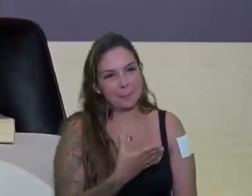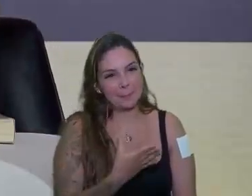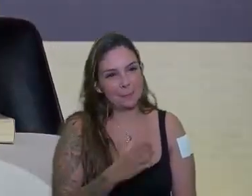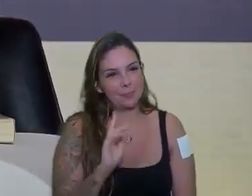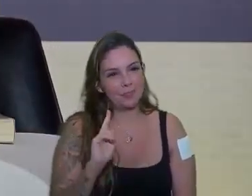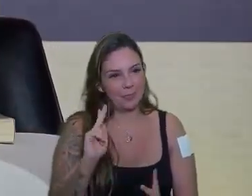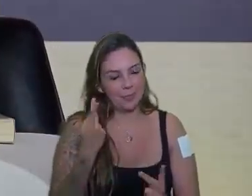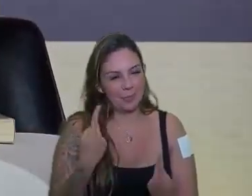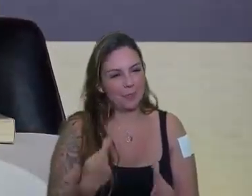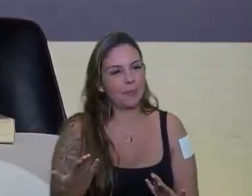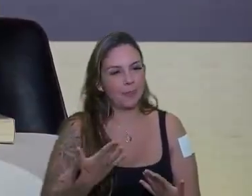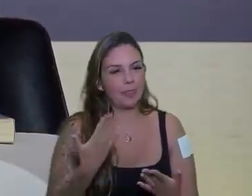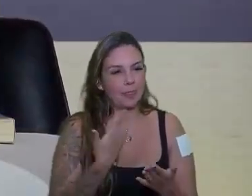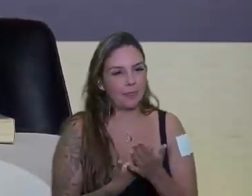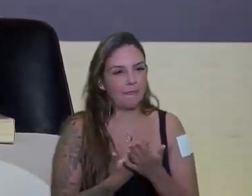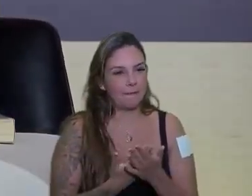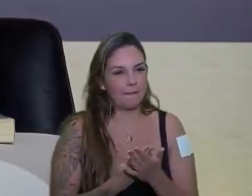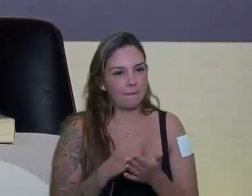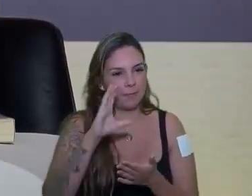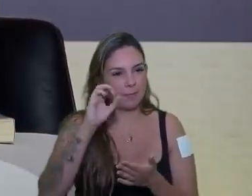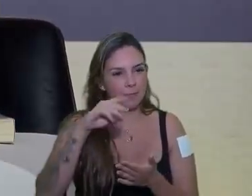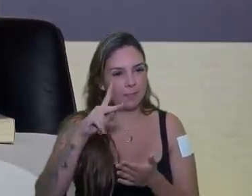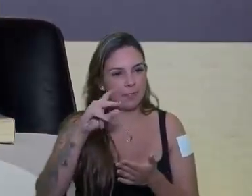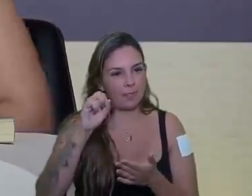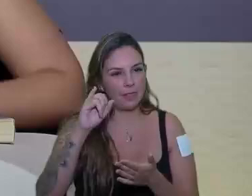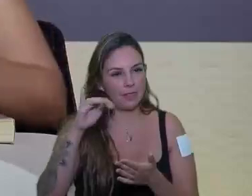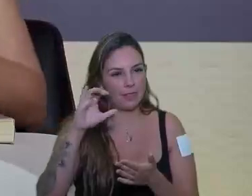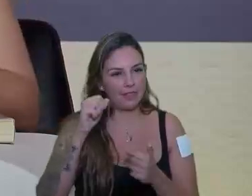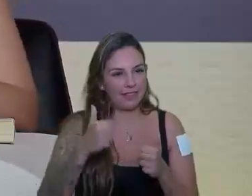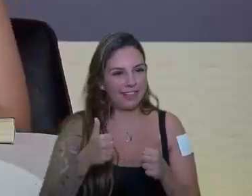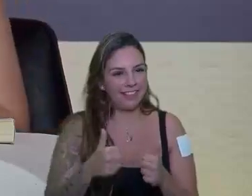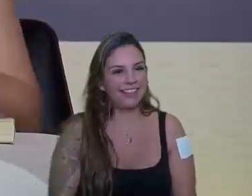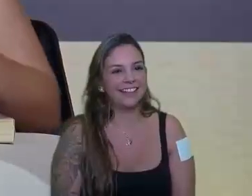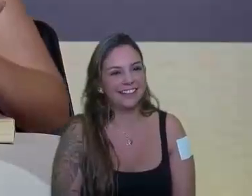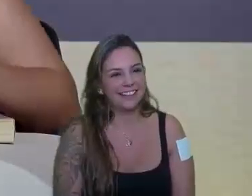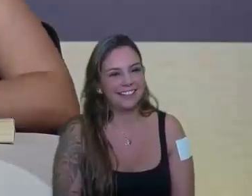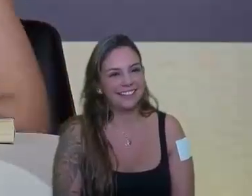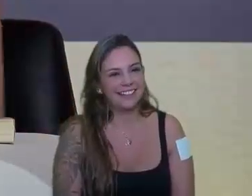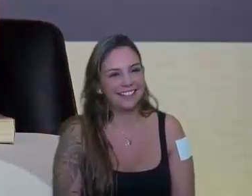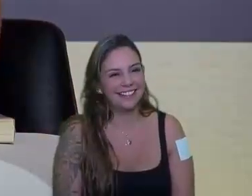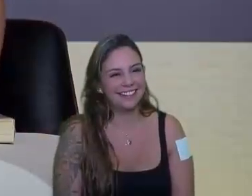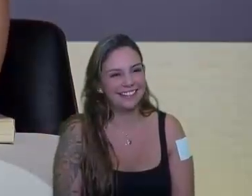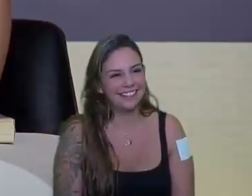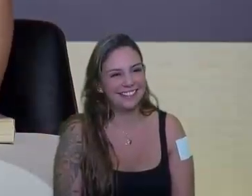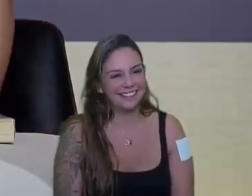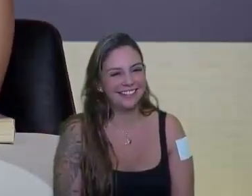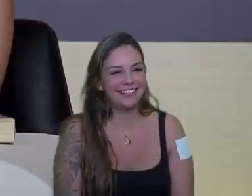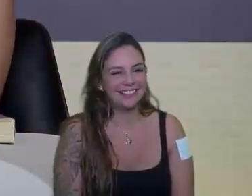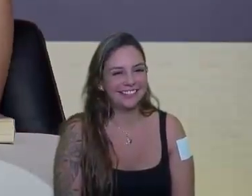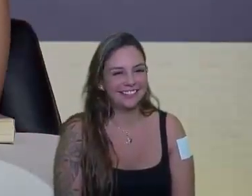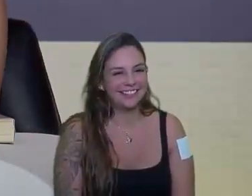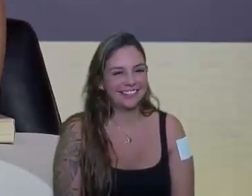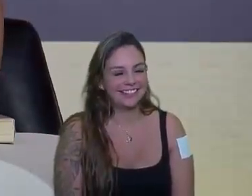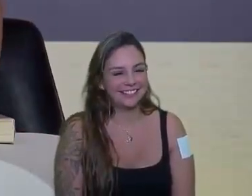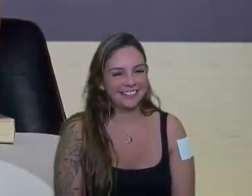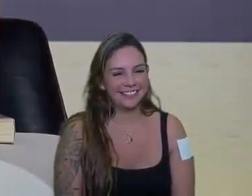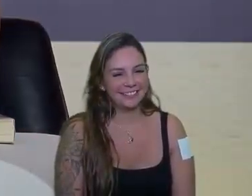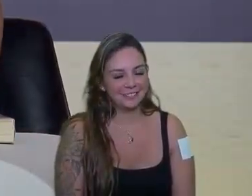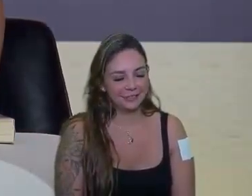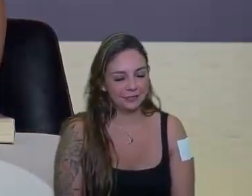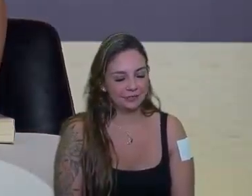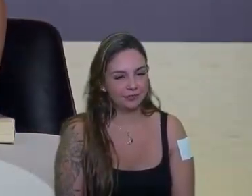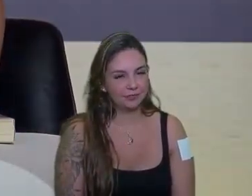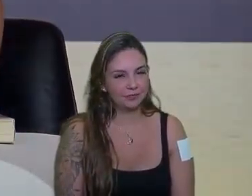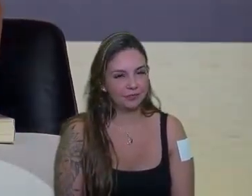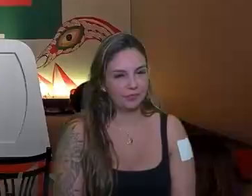de humanas, e hoje em dia estudo composição na USP. Então tá tudo certo. Dá tudo certo, viu? No final. No final dá tudo certo. Eu